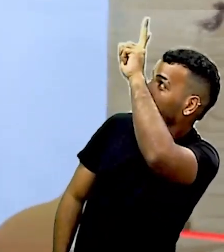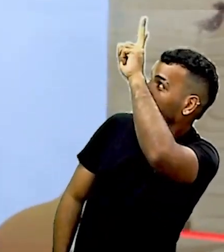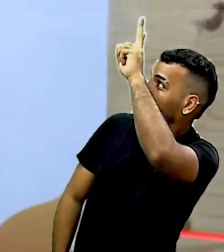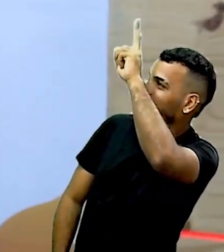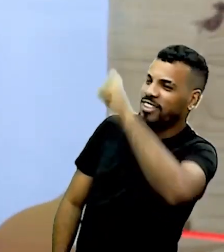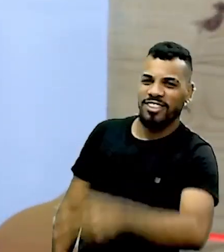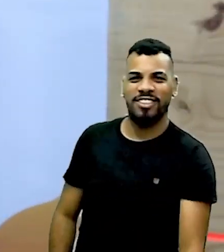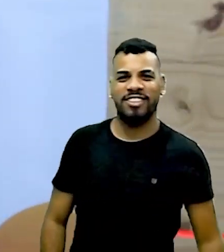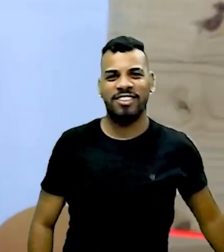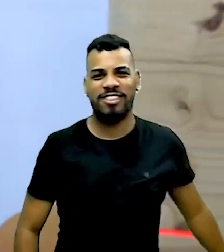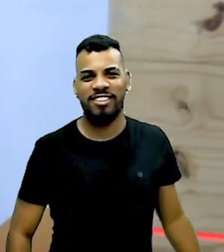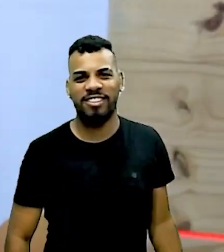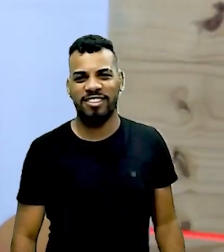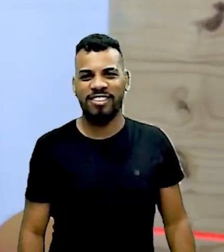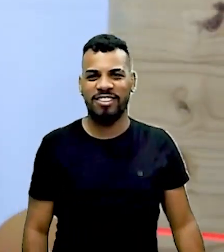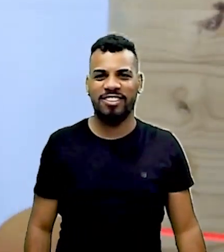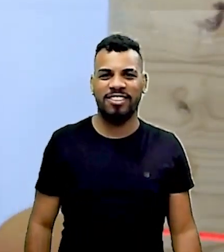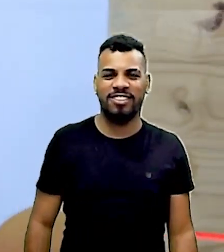por justamente